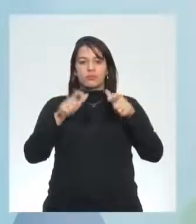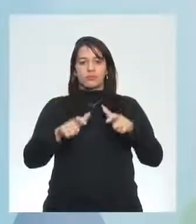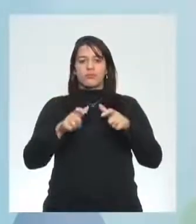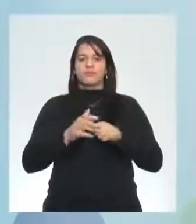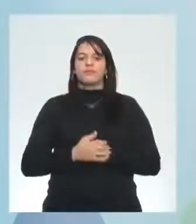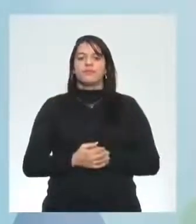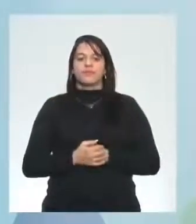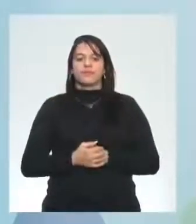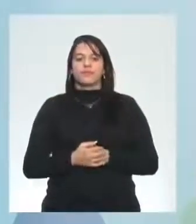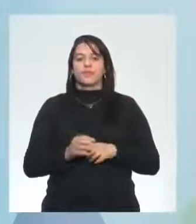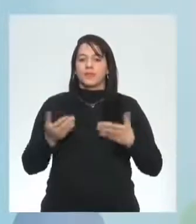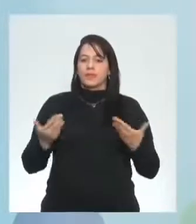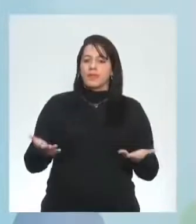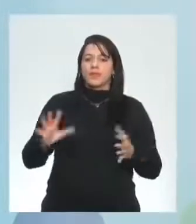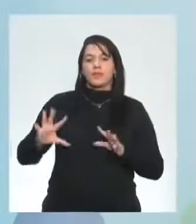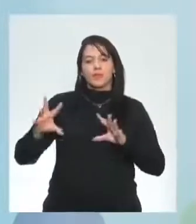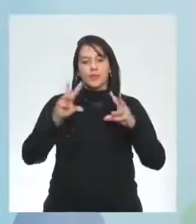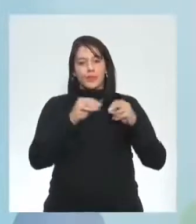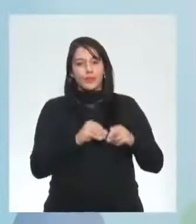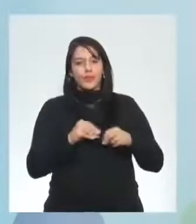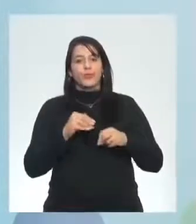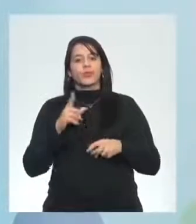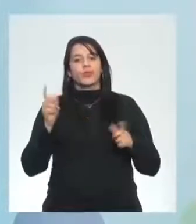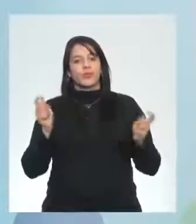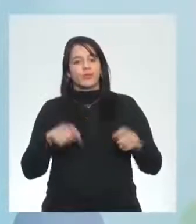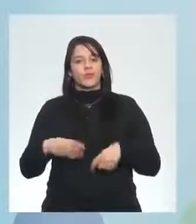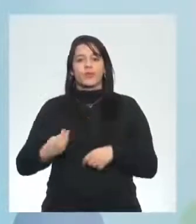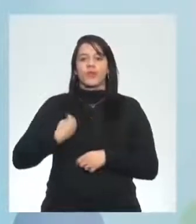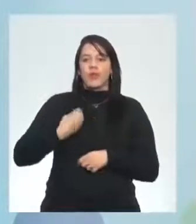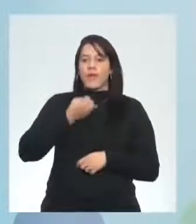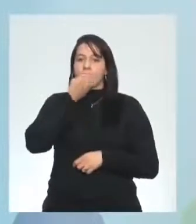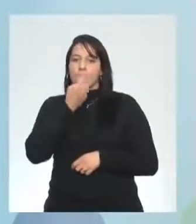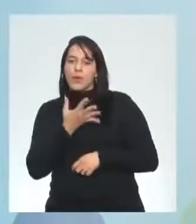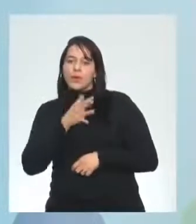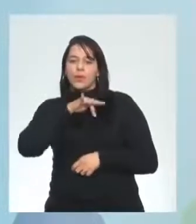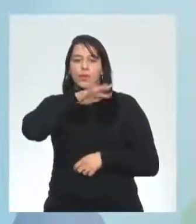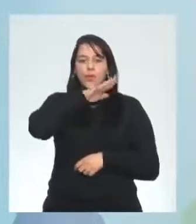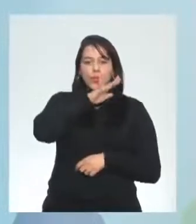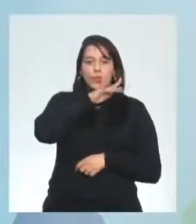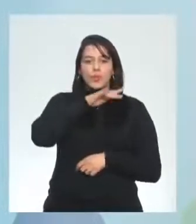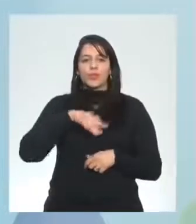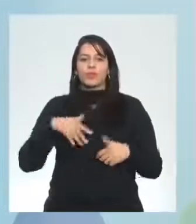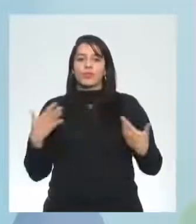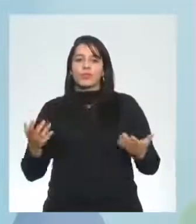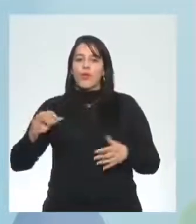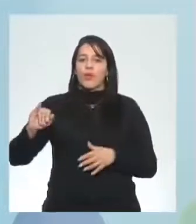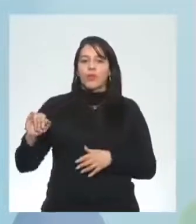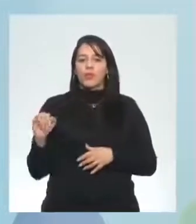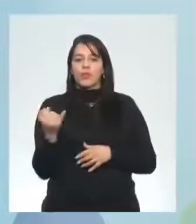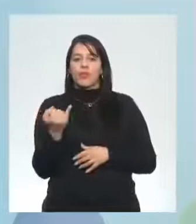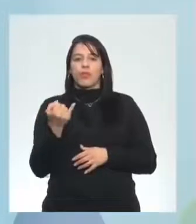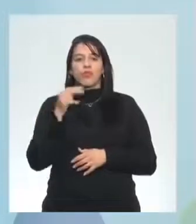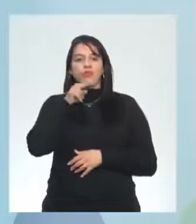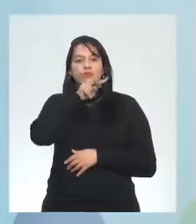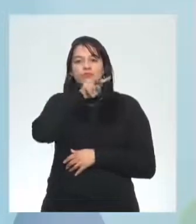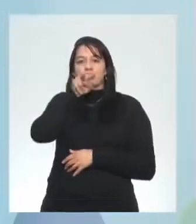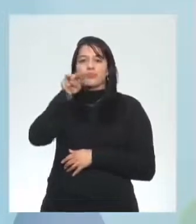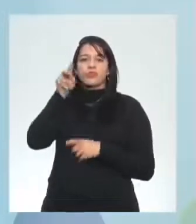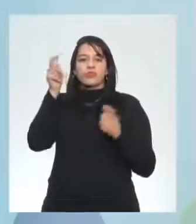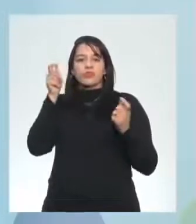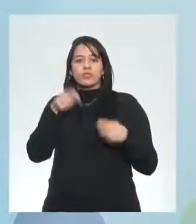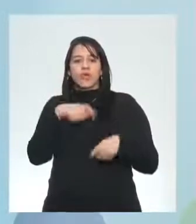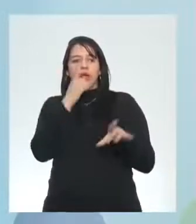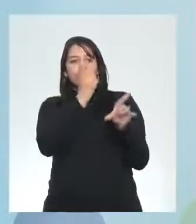E aí, claro, né, como tudo na vida tem as suas vantagens e desvantagens, Sim. a grande vantagem desse tipo de olho é que você consegue,